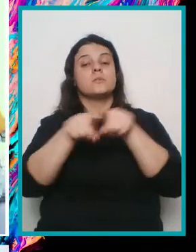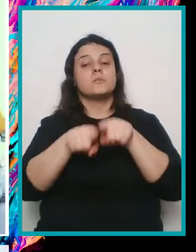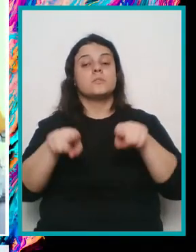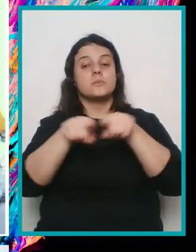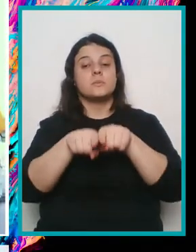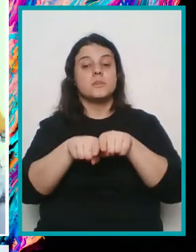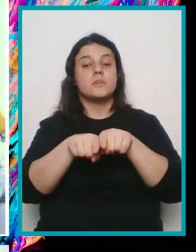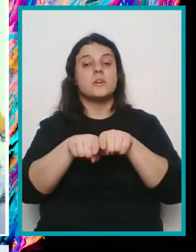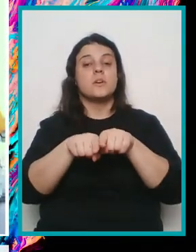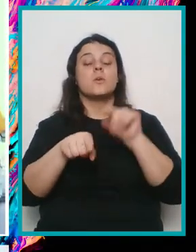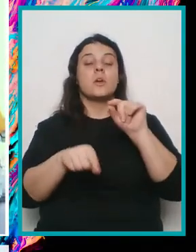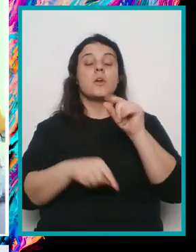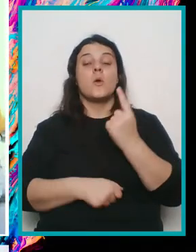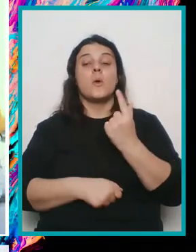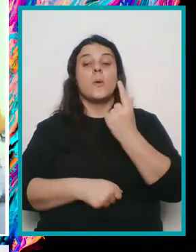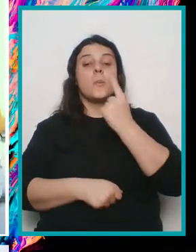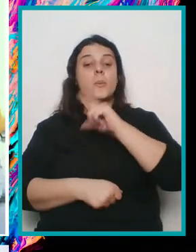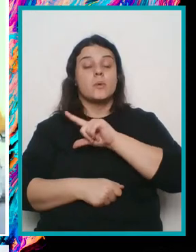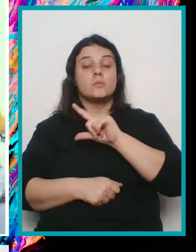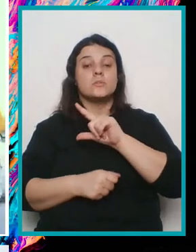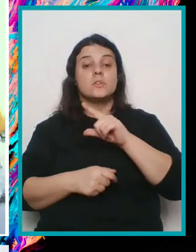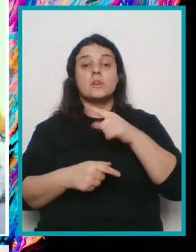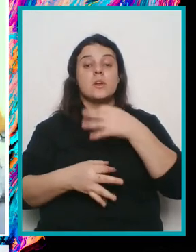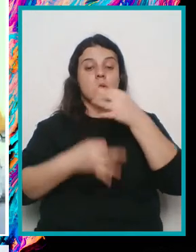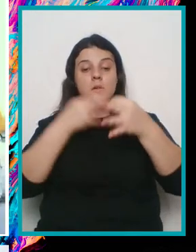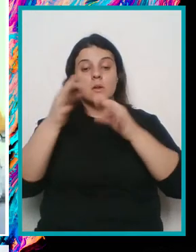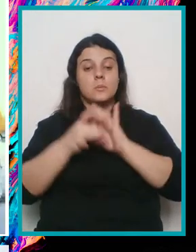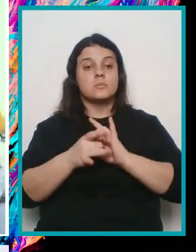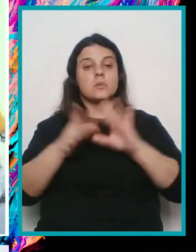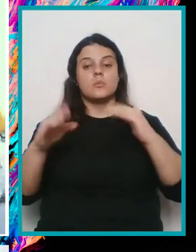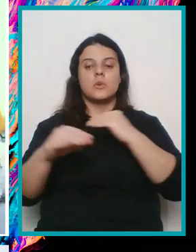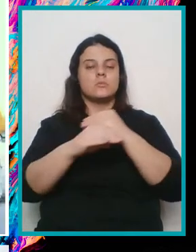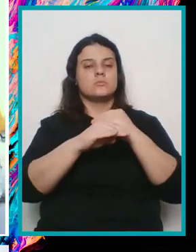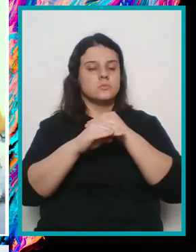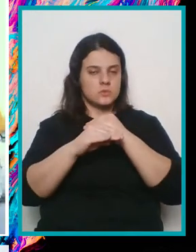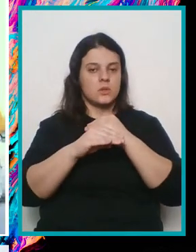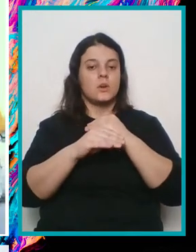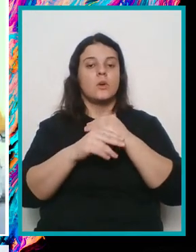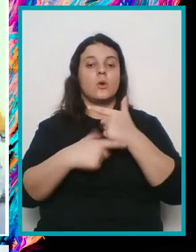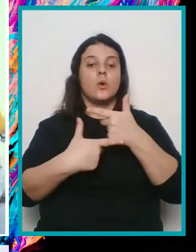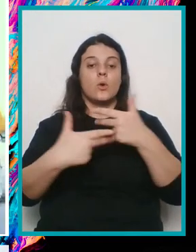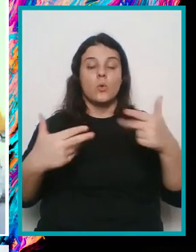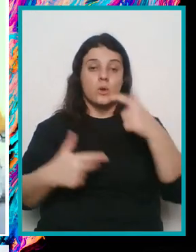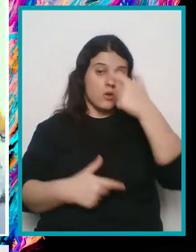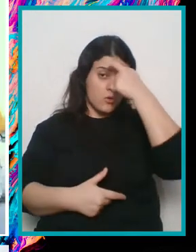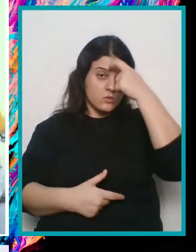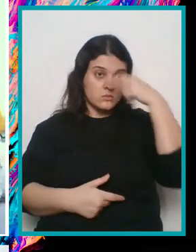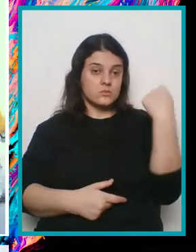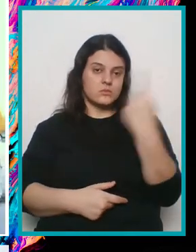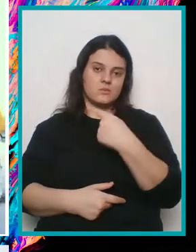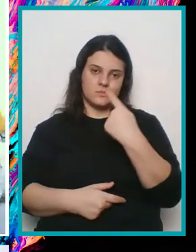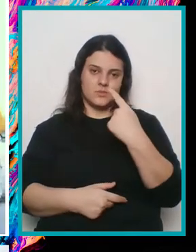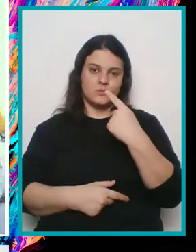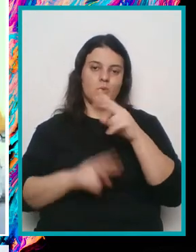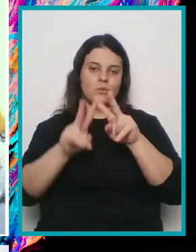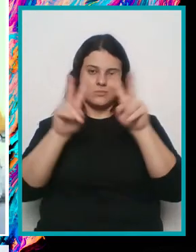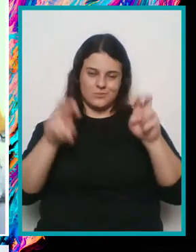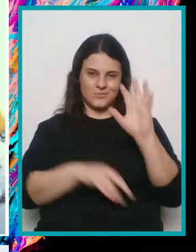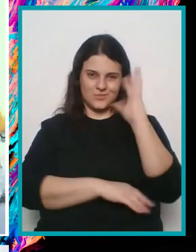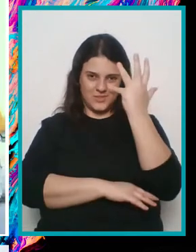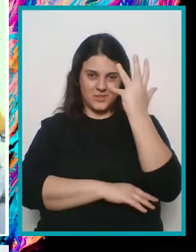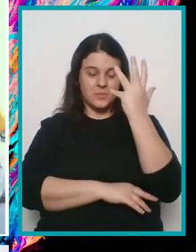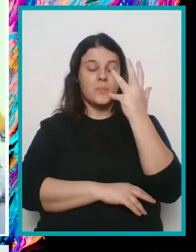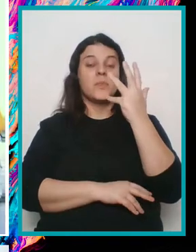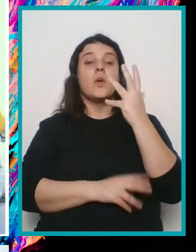Então, muitas pessoas, muitos ativistas que antes a gente não tinha oportunidade de se